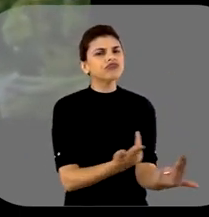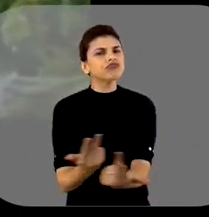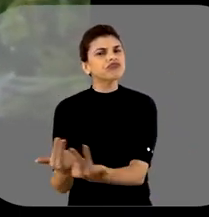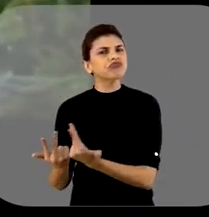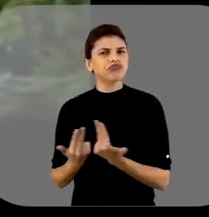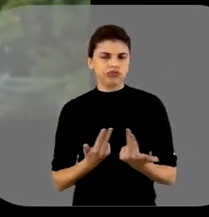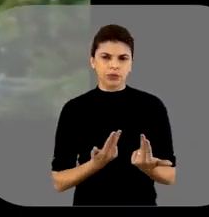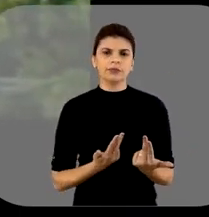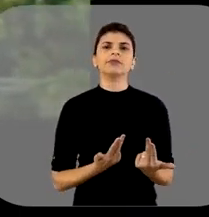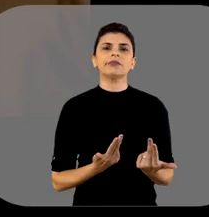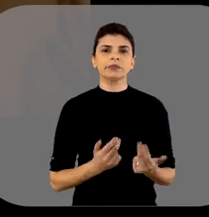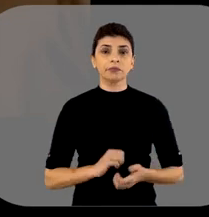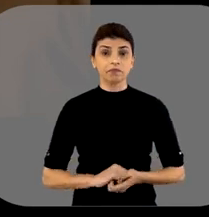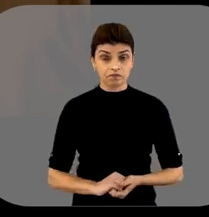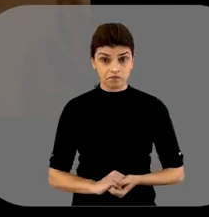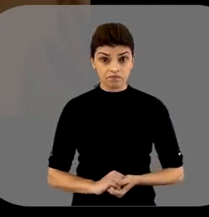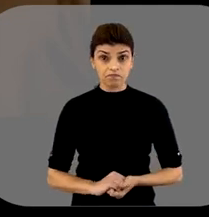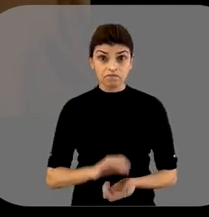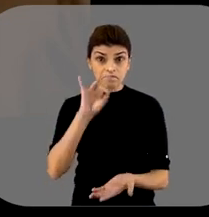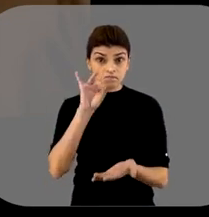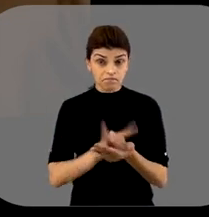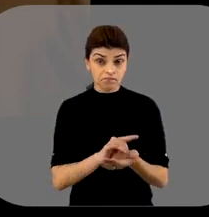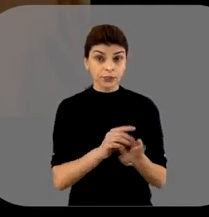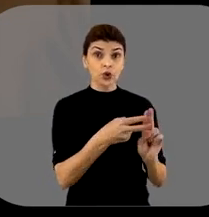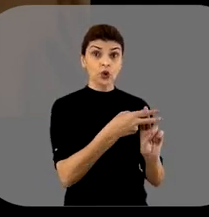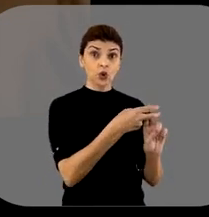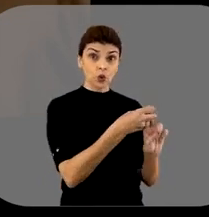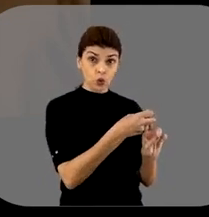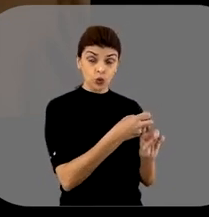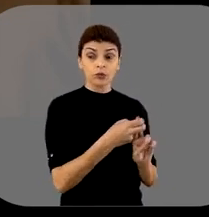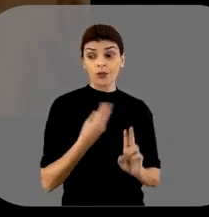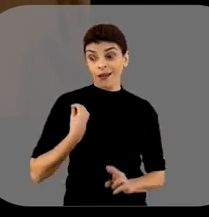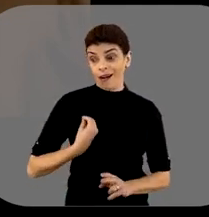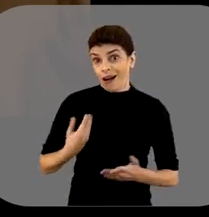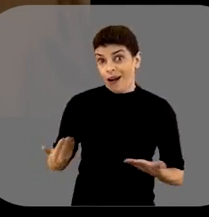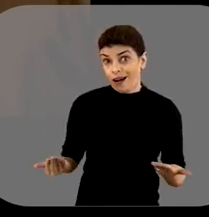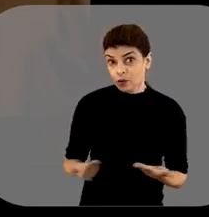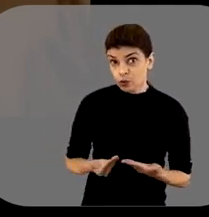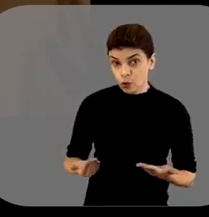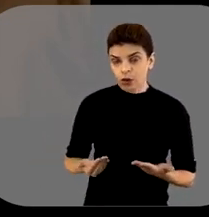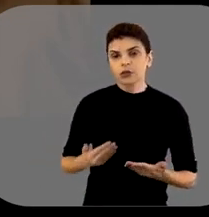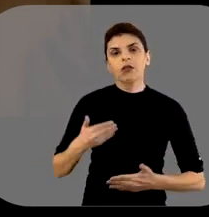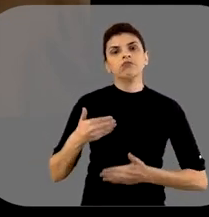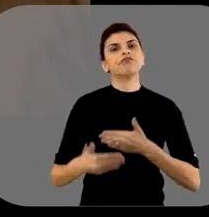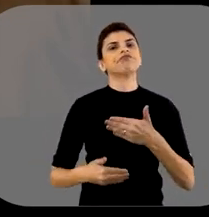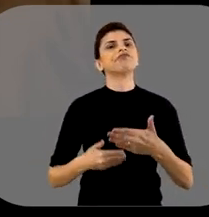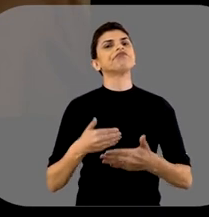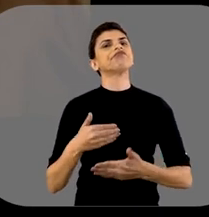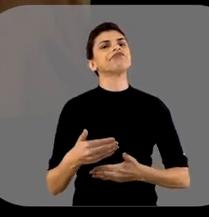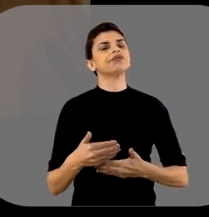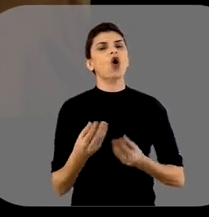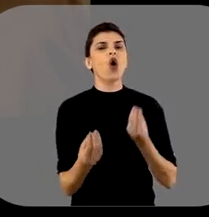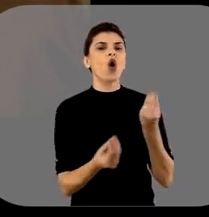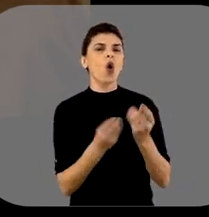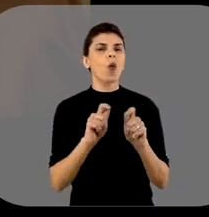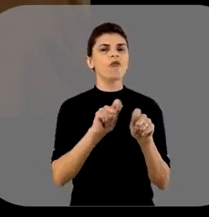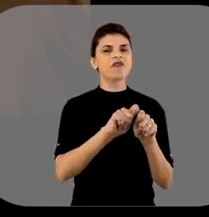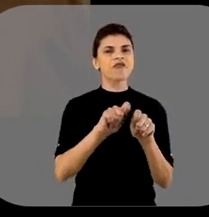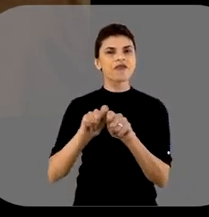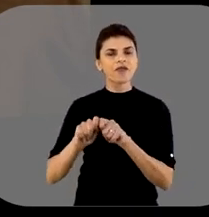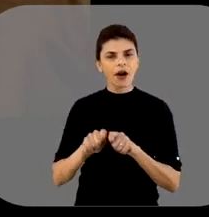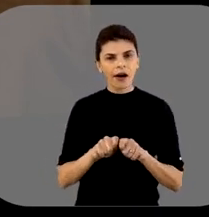com os sujeitos, né? Na prática concreta do SUS, se atualizar esses princípios, esse modo de